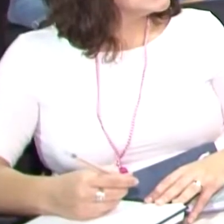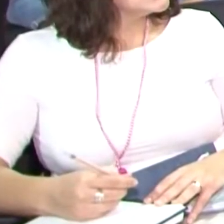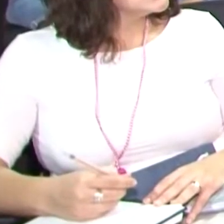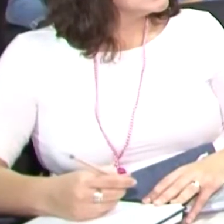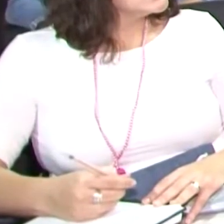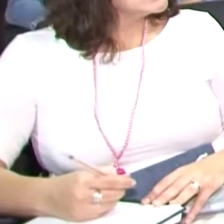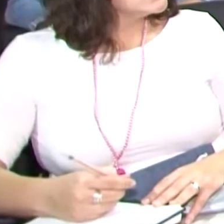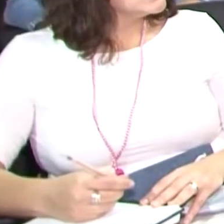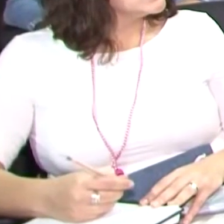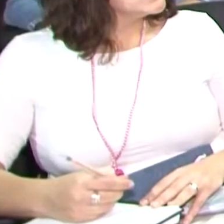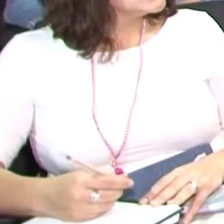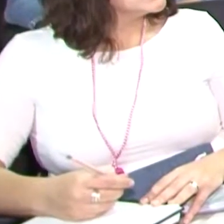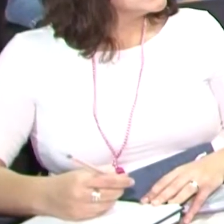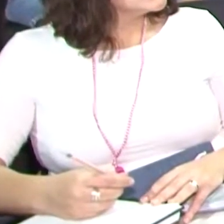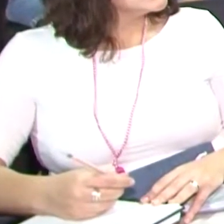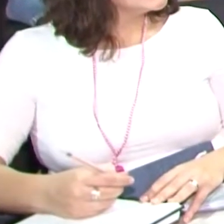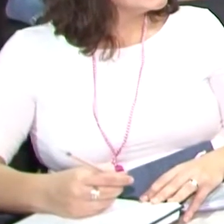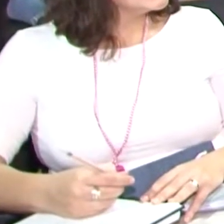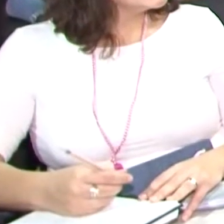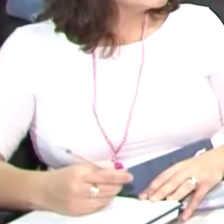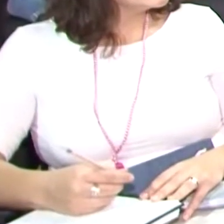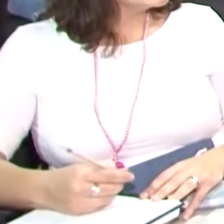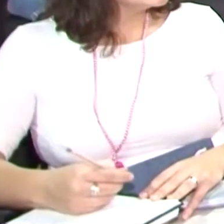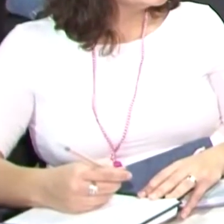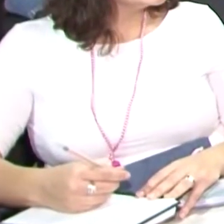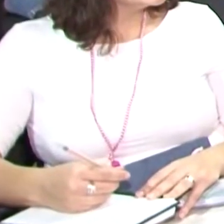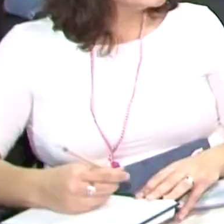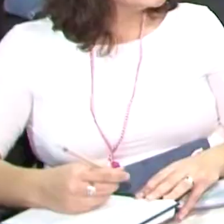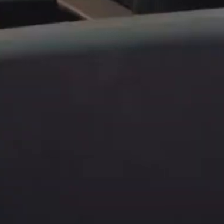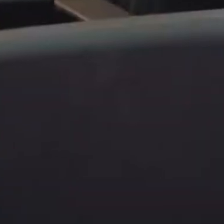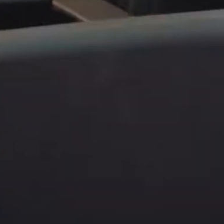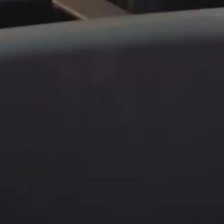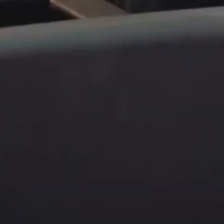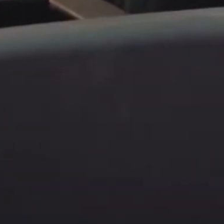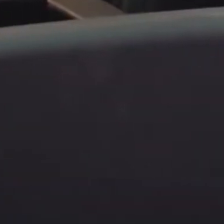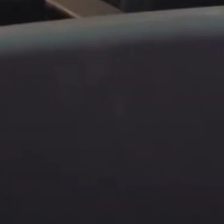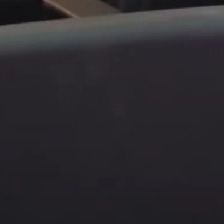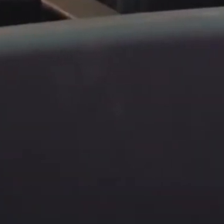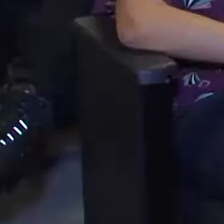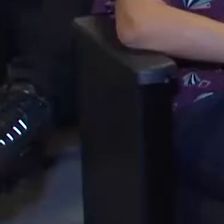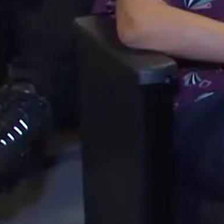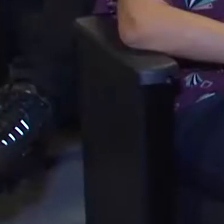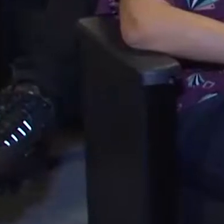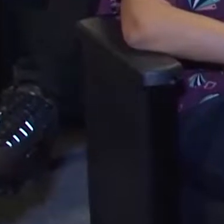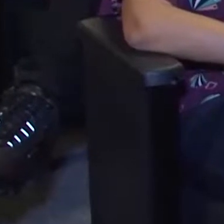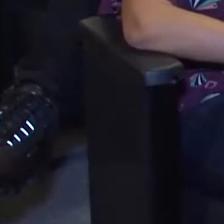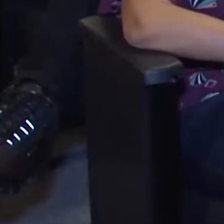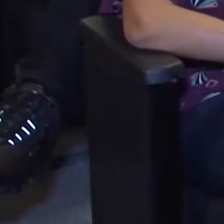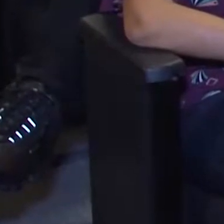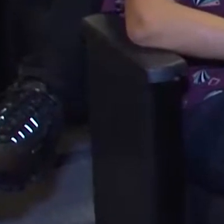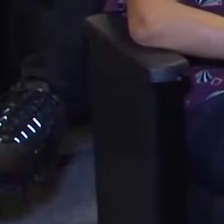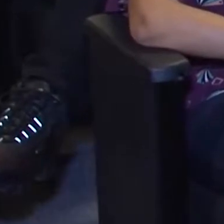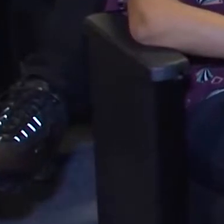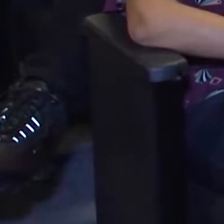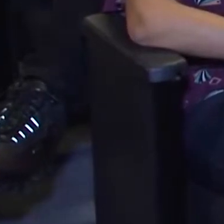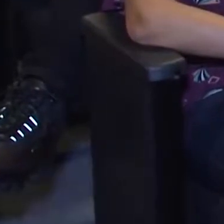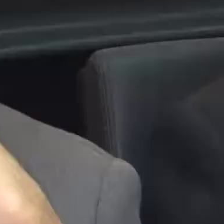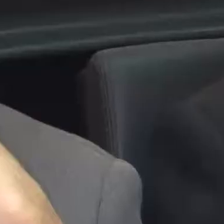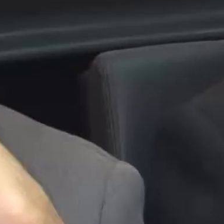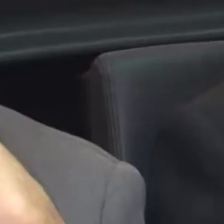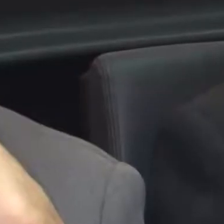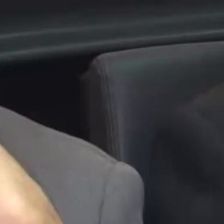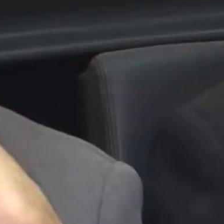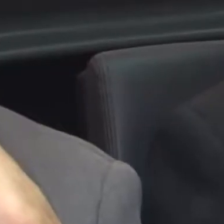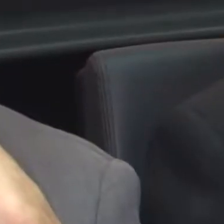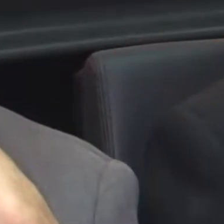de representantes de empresas privadas, como hospitais, bares e restaurantes, lojistas e donos de escolas.